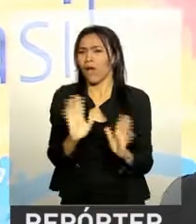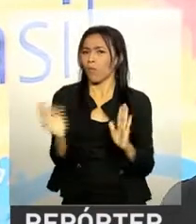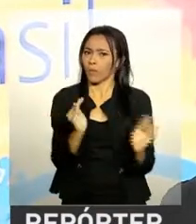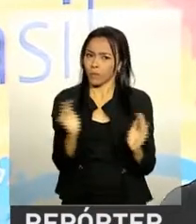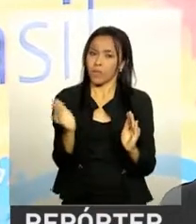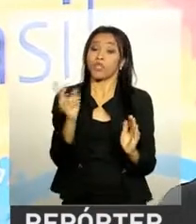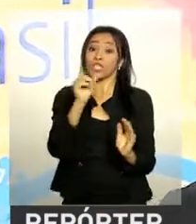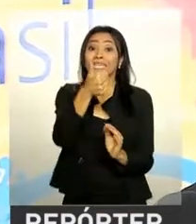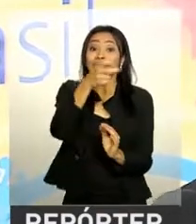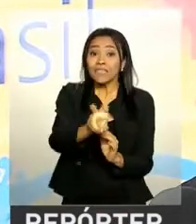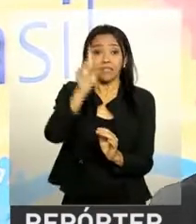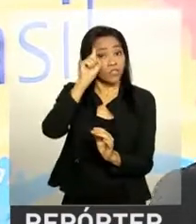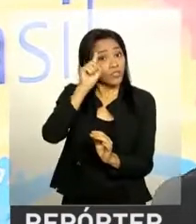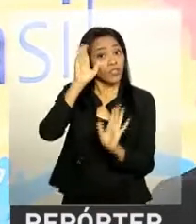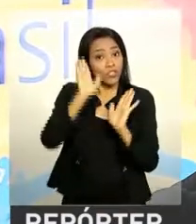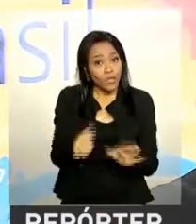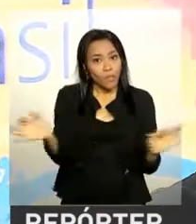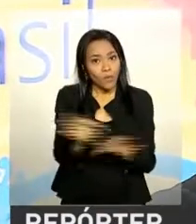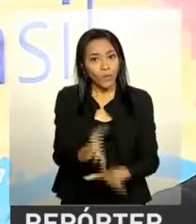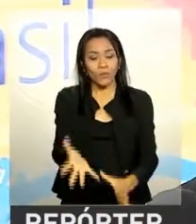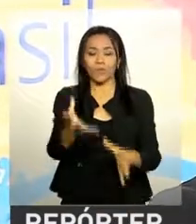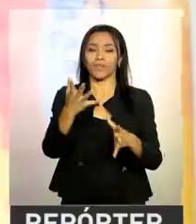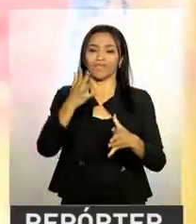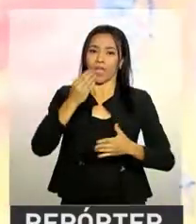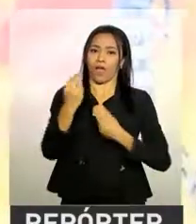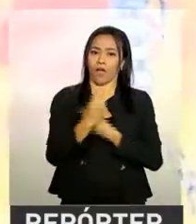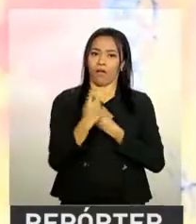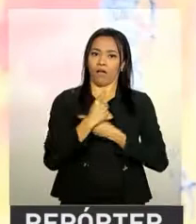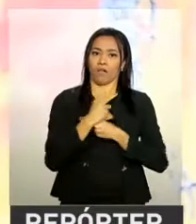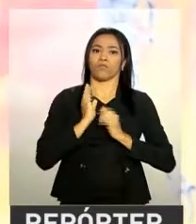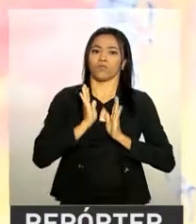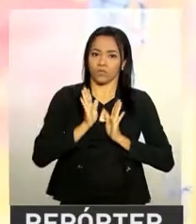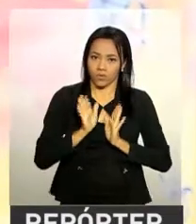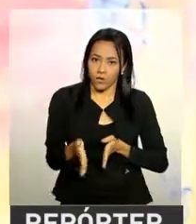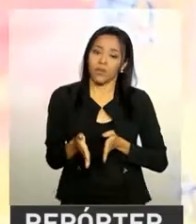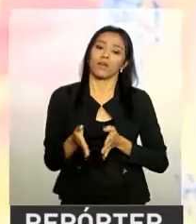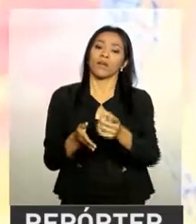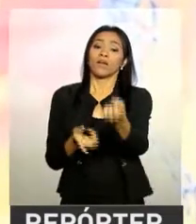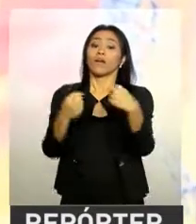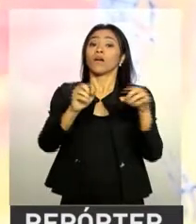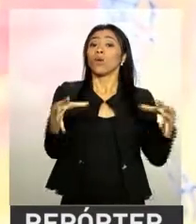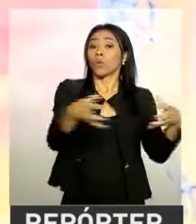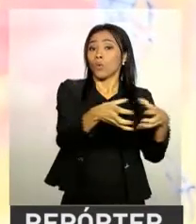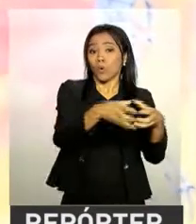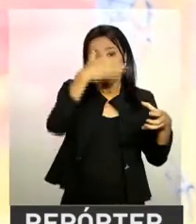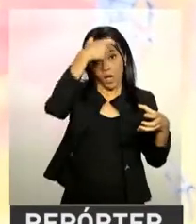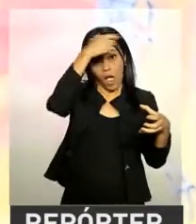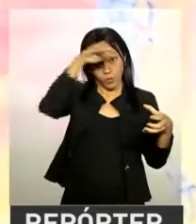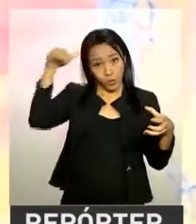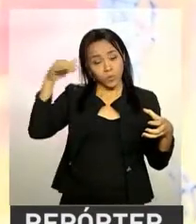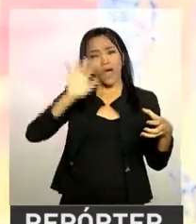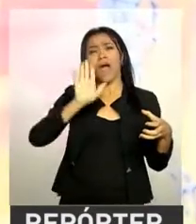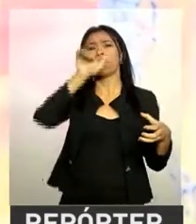já com 15 dias após a vacinação seja teria esse nível de proteção nós temos uma perspectiva pelo menos do grupo de adultos que até o final do ano